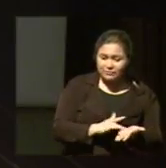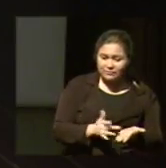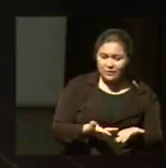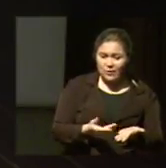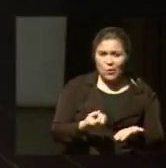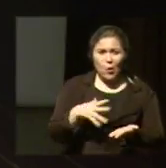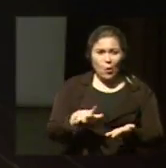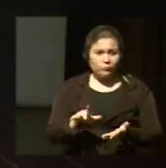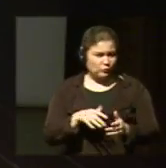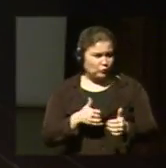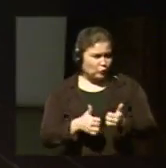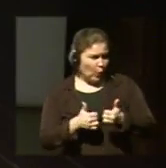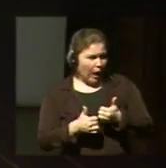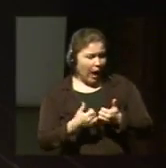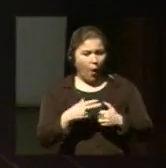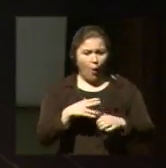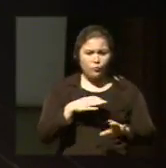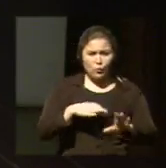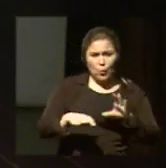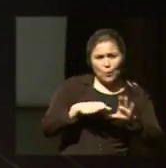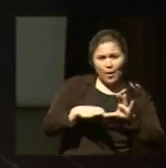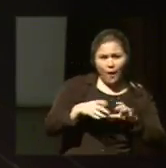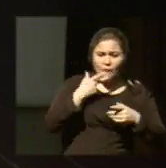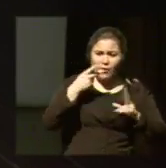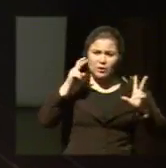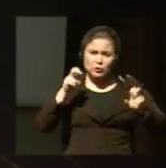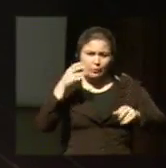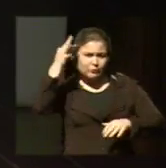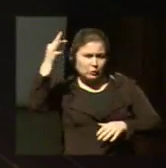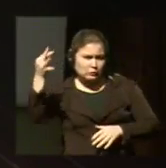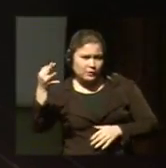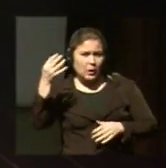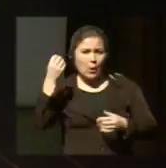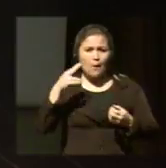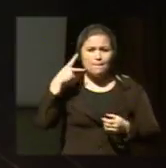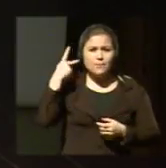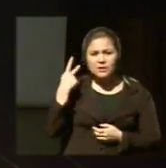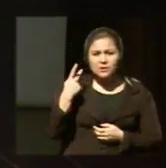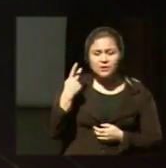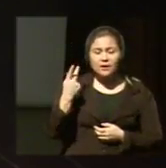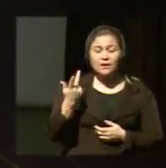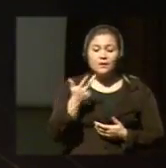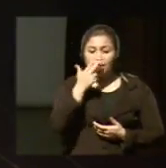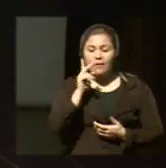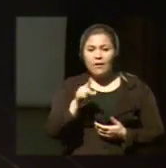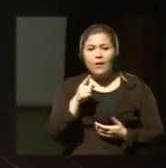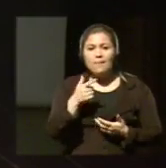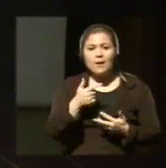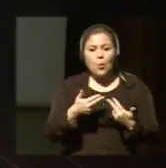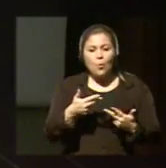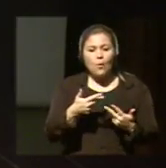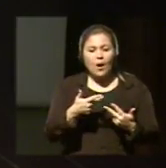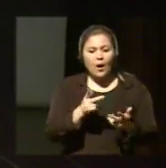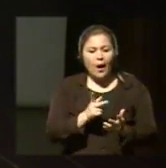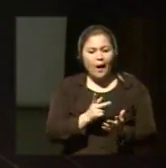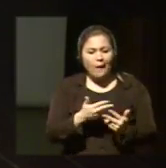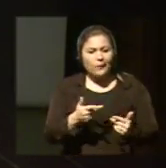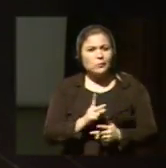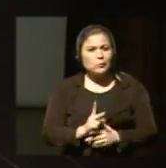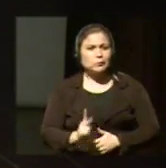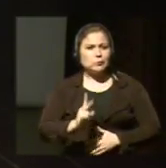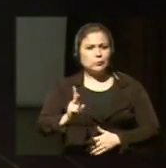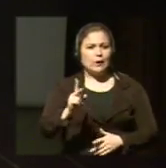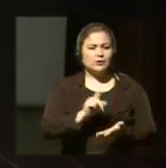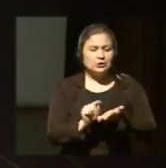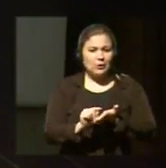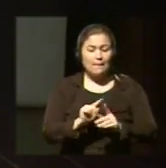Vamos jogar, ou mais comunicar, ou falar sobre filosofia, ou política, então a coisa continua digitalmente,